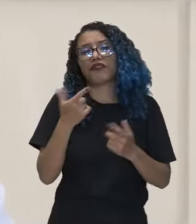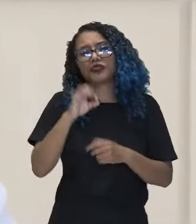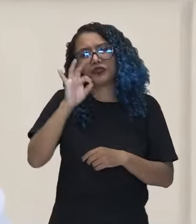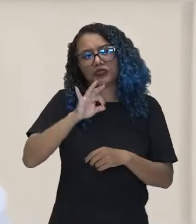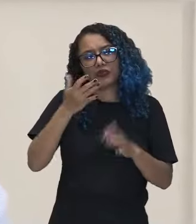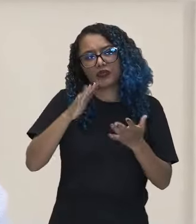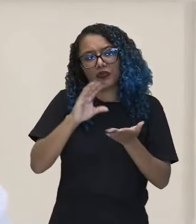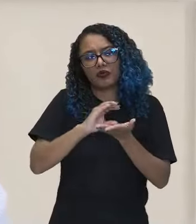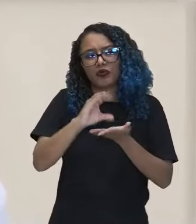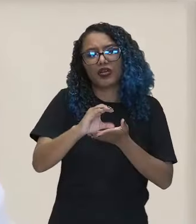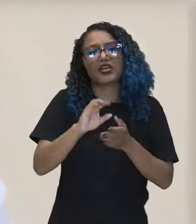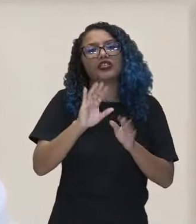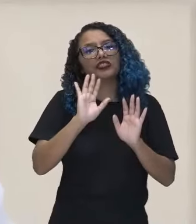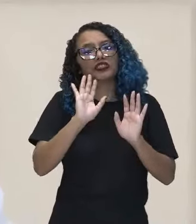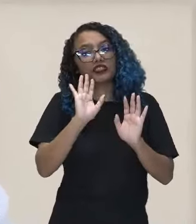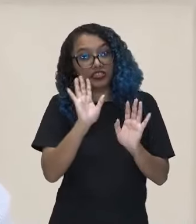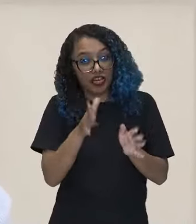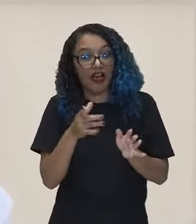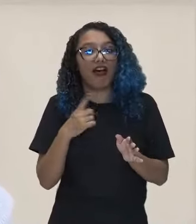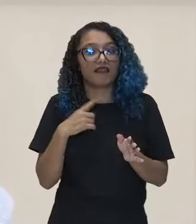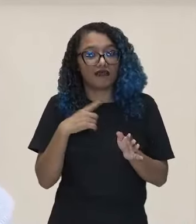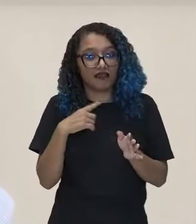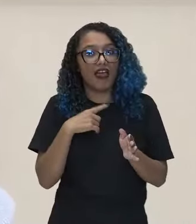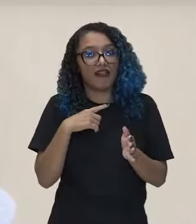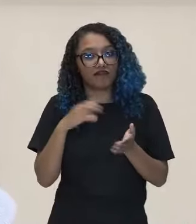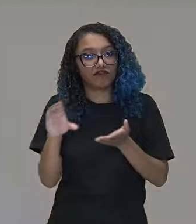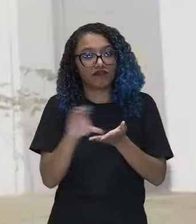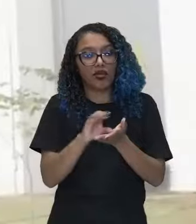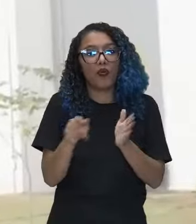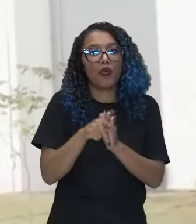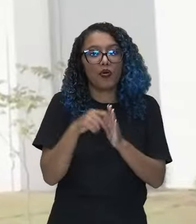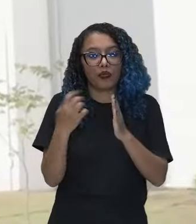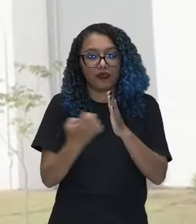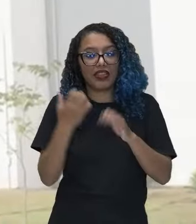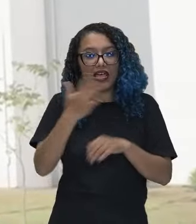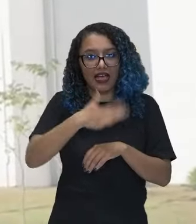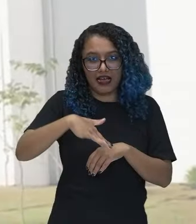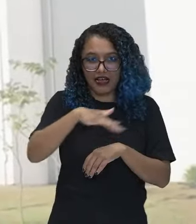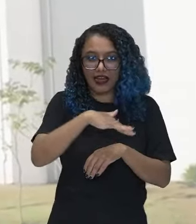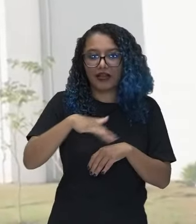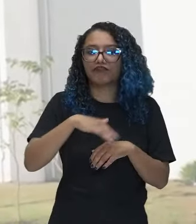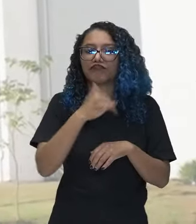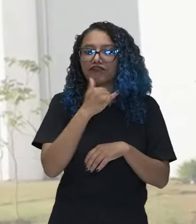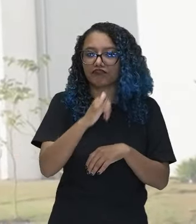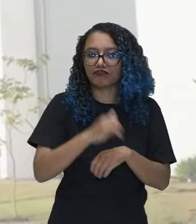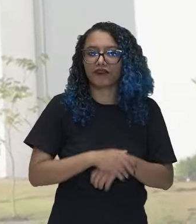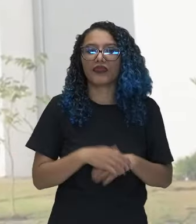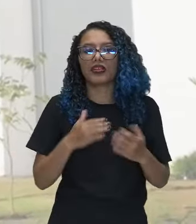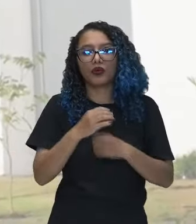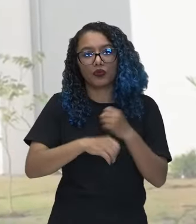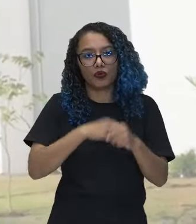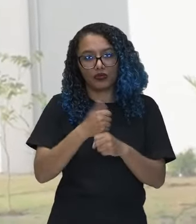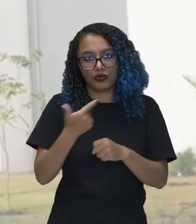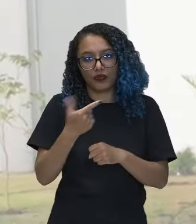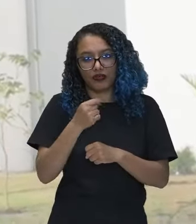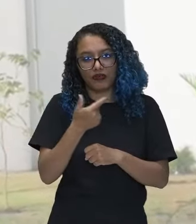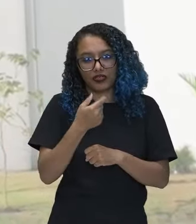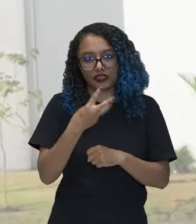é investido pelas empresas em projetos na área de transição energética. Em 2023, o CEPETRO recebeu investimentos